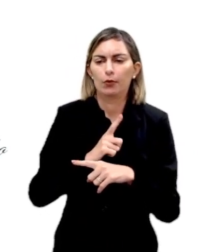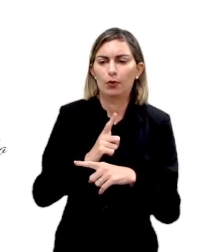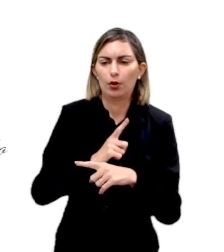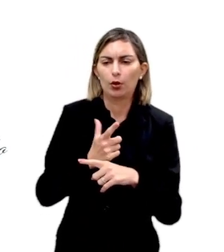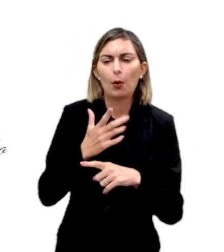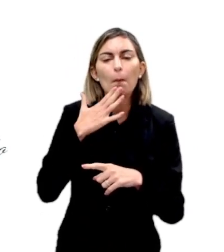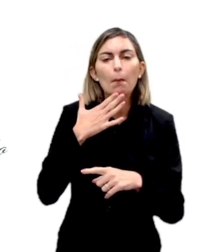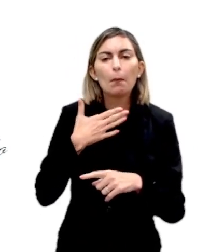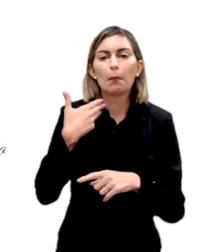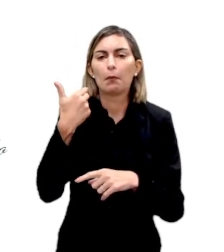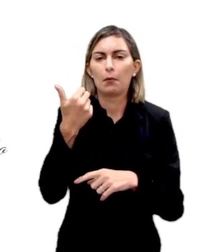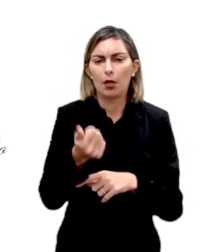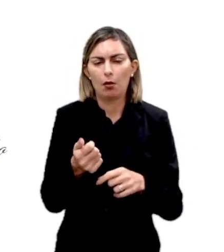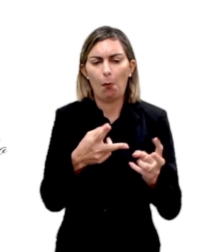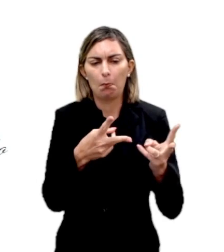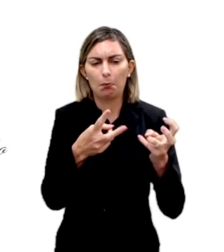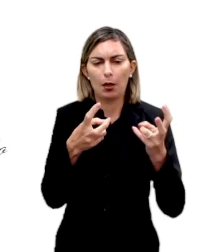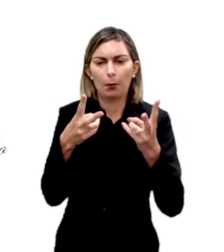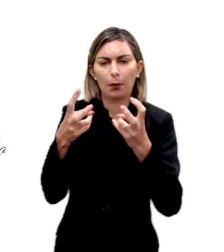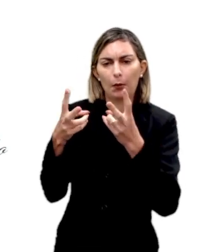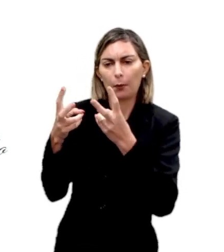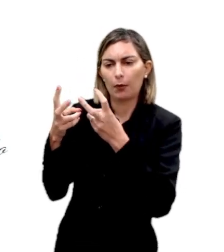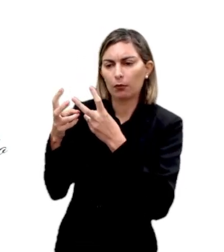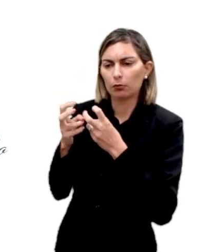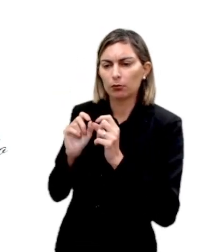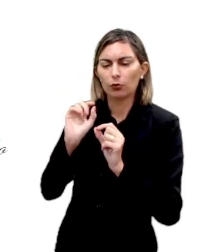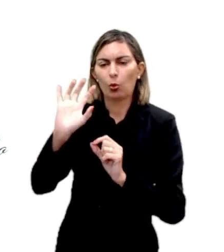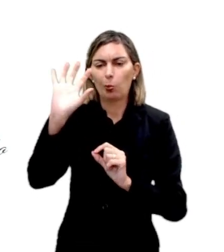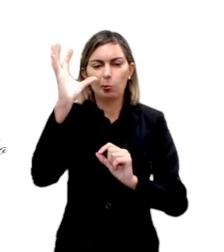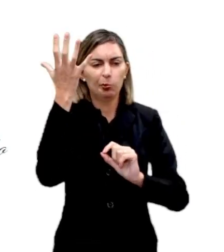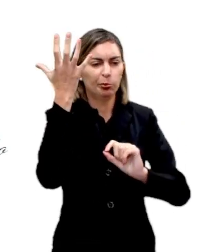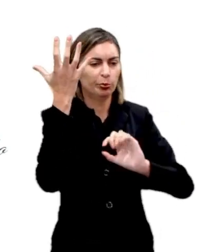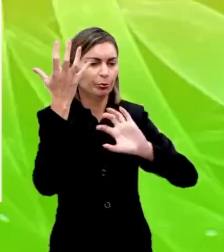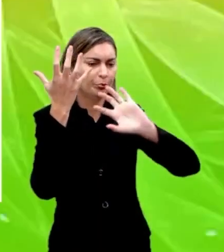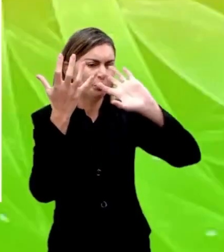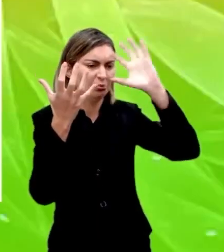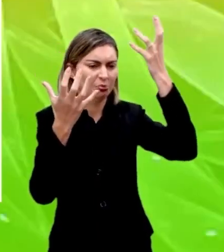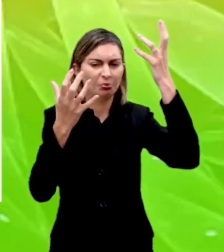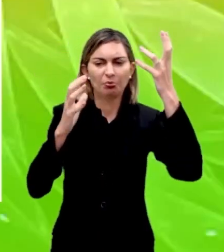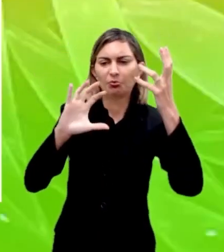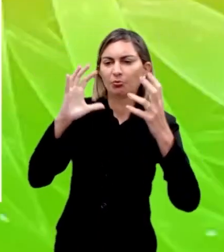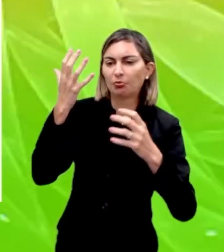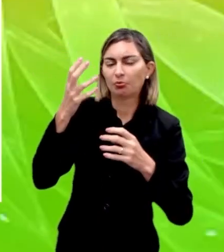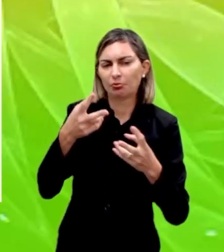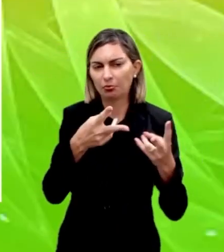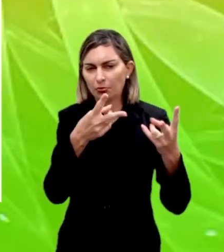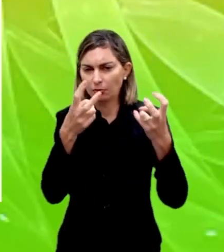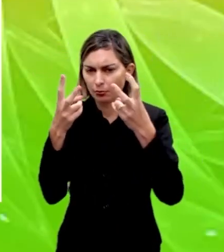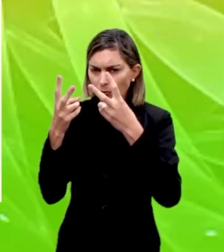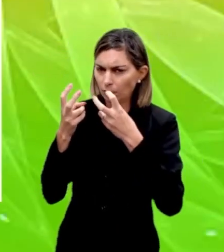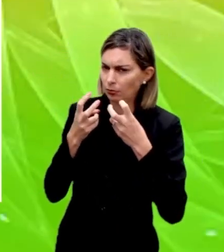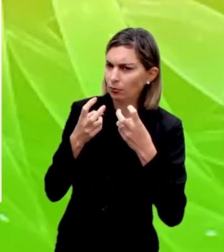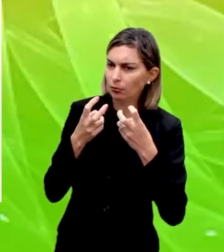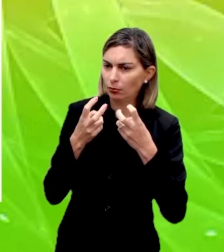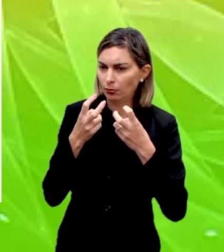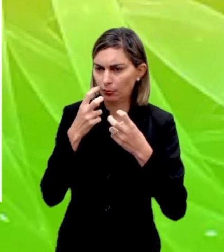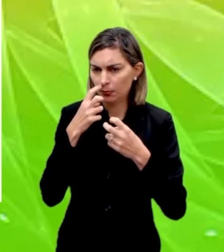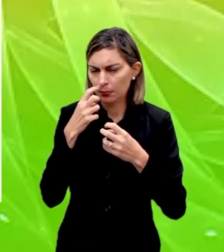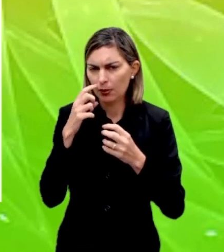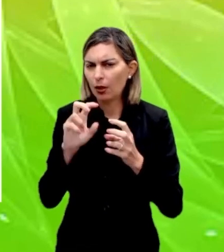uma melhor percepção do que acontece ao seu redor. Perceba que uma